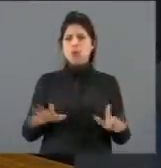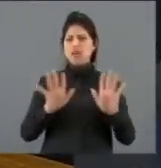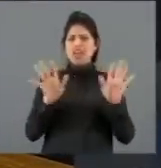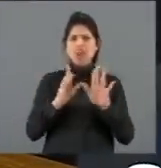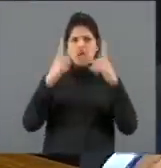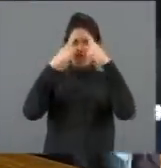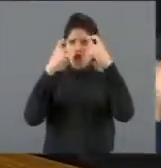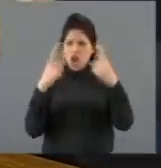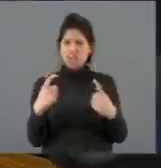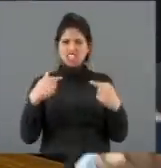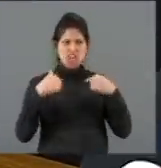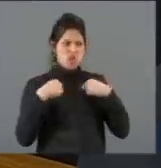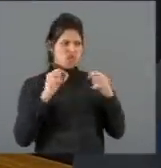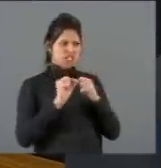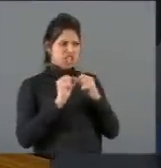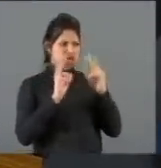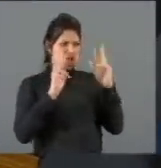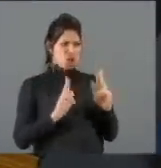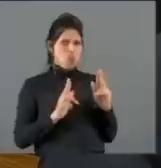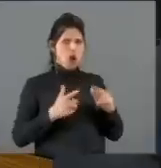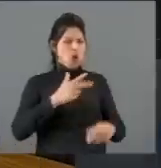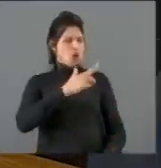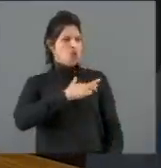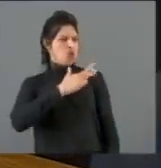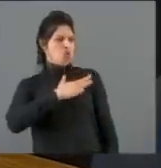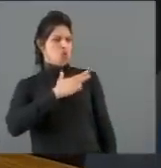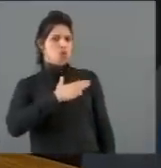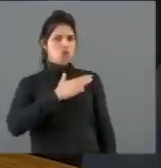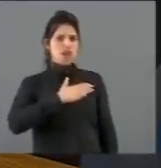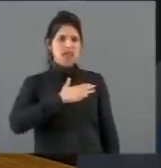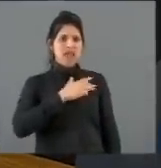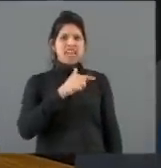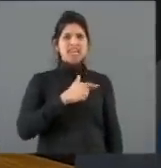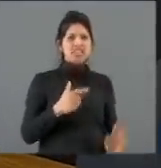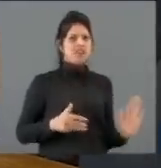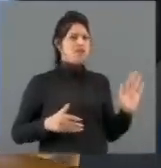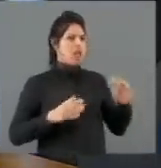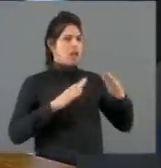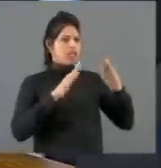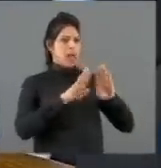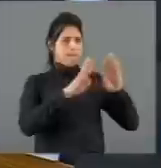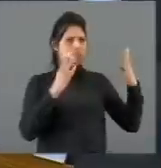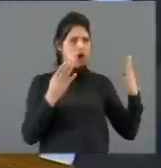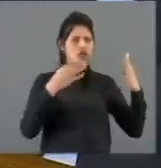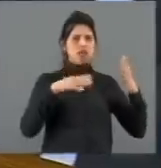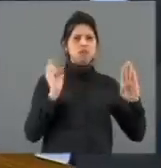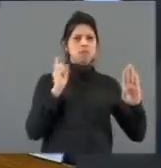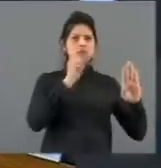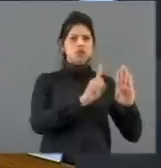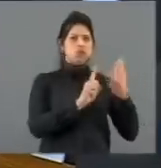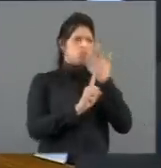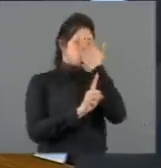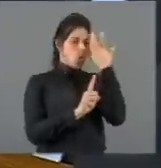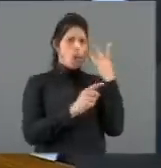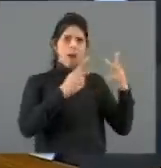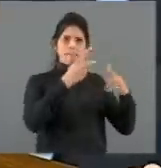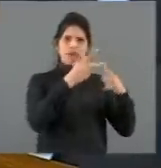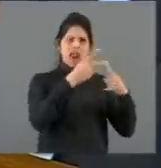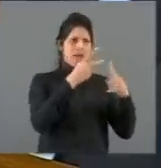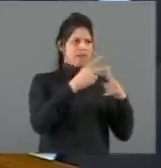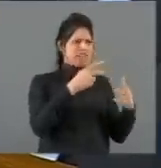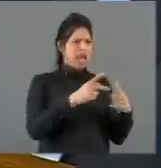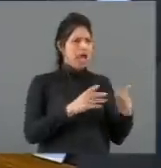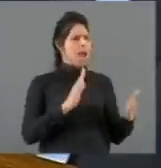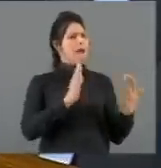Lula, que orientou a sua militância para a porta da casa de parlamentares para ameaçá-los. Não é o